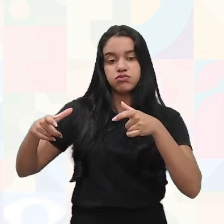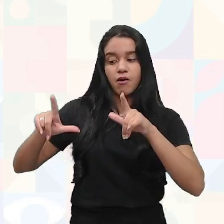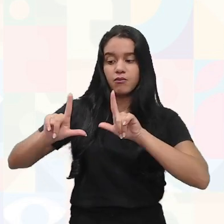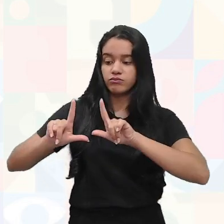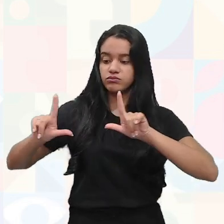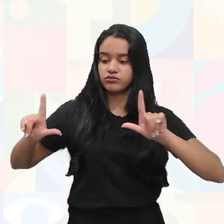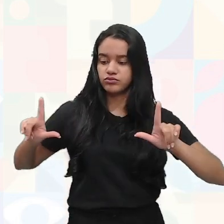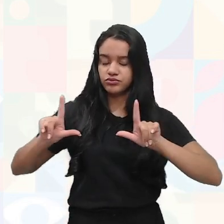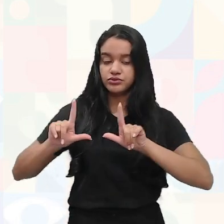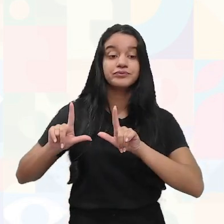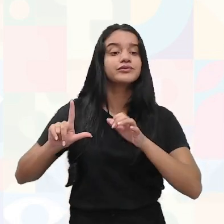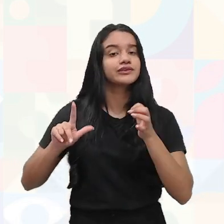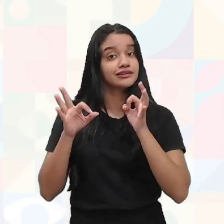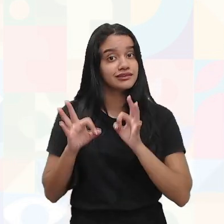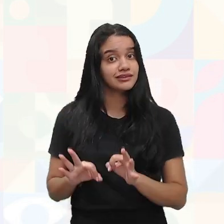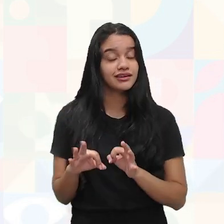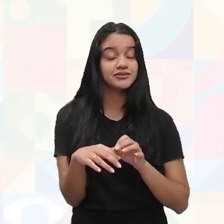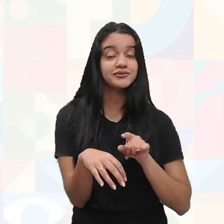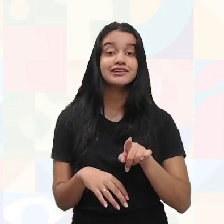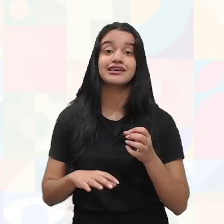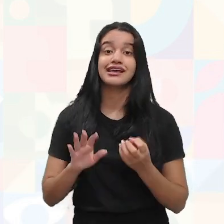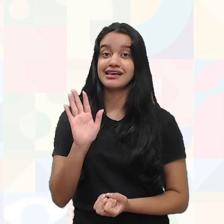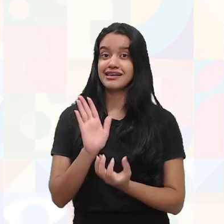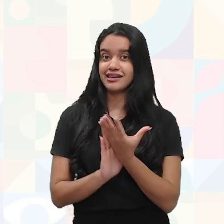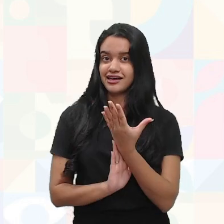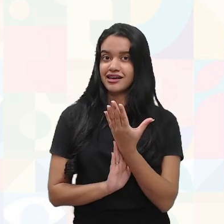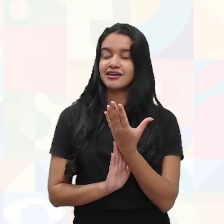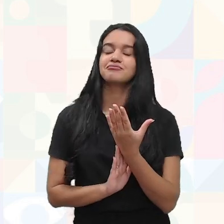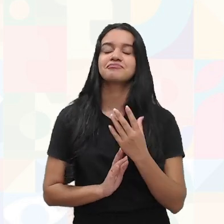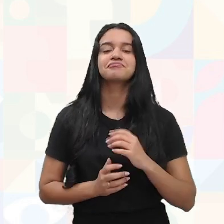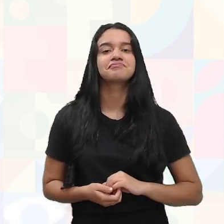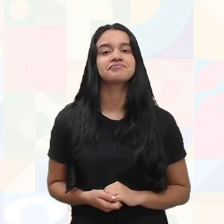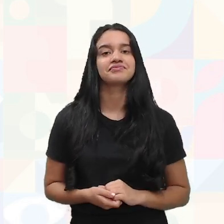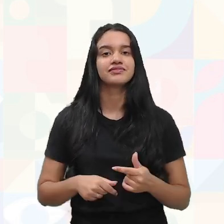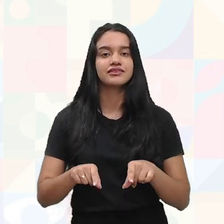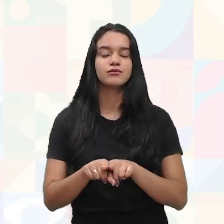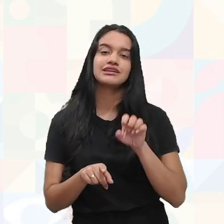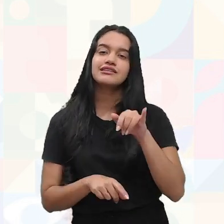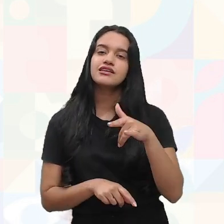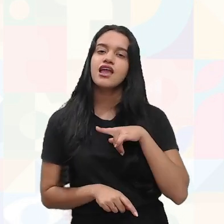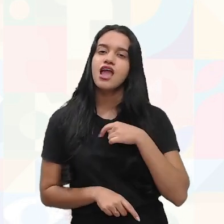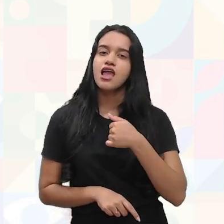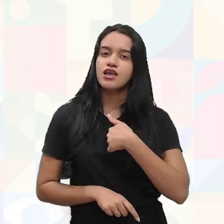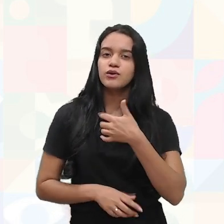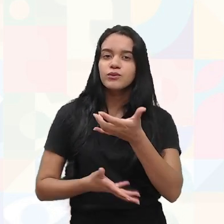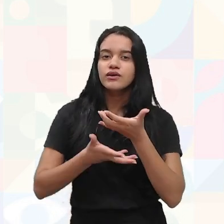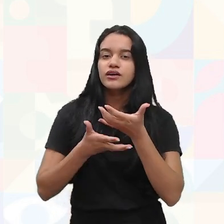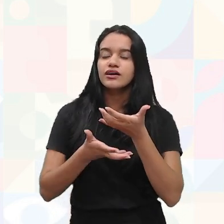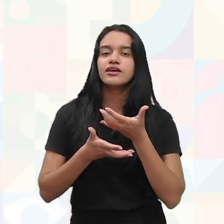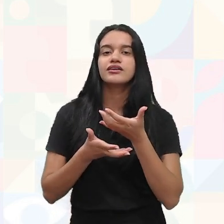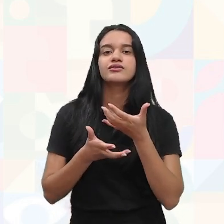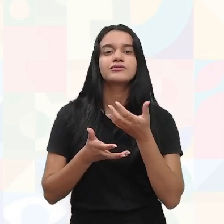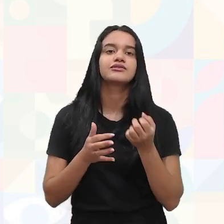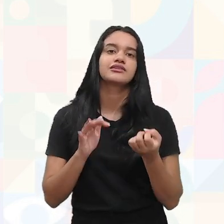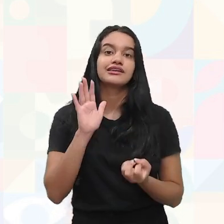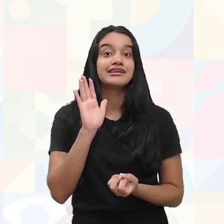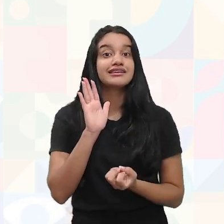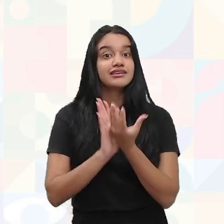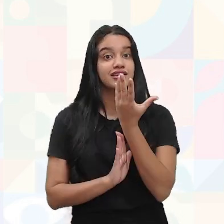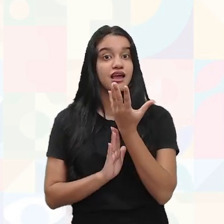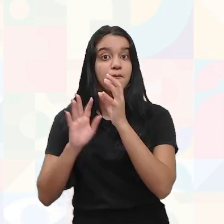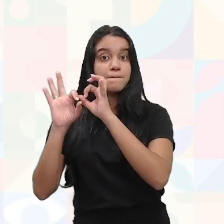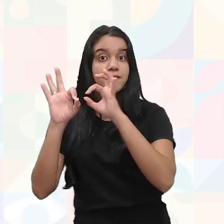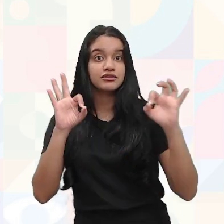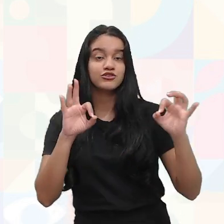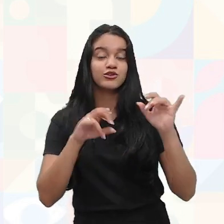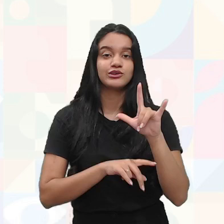que você pode se inspirar para poder criar sua arte. Da mesma forma, se eu quero criar uma animação para Story de Instagram, a